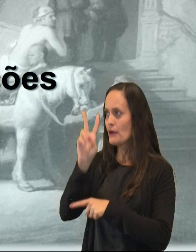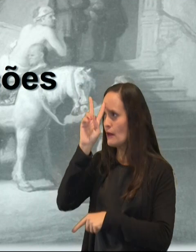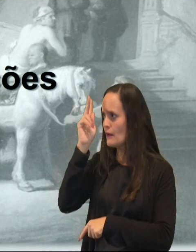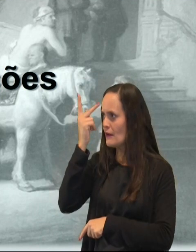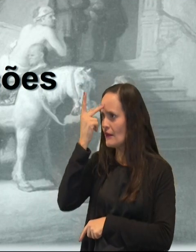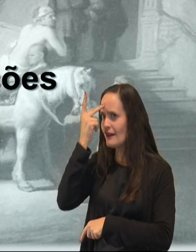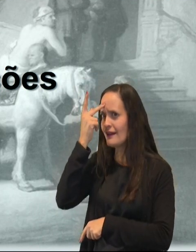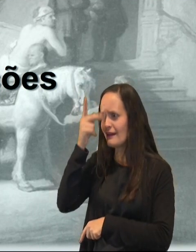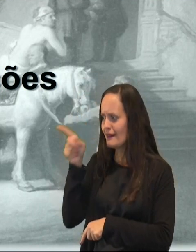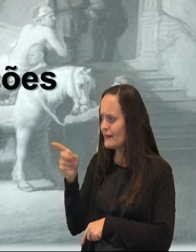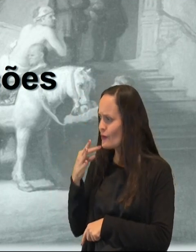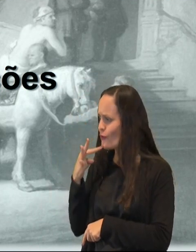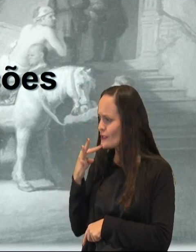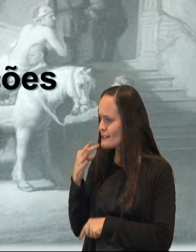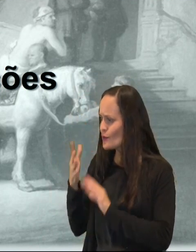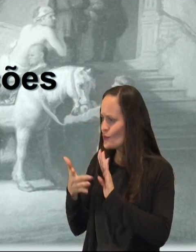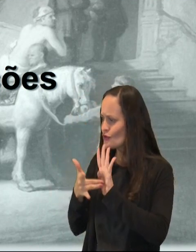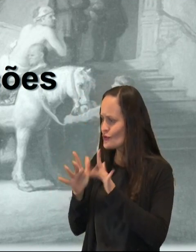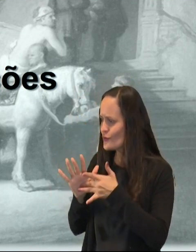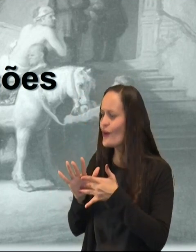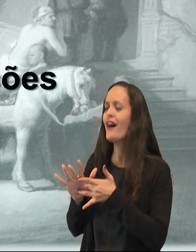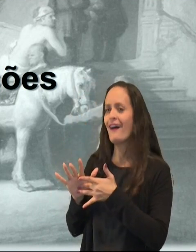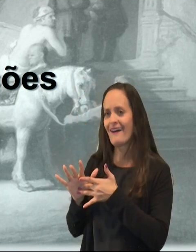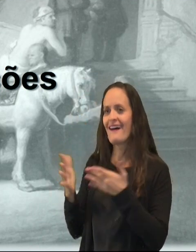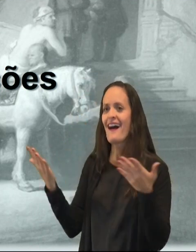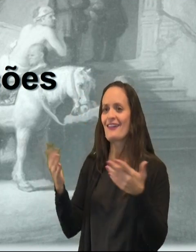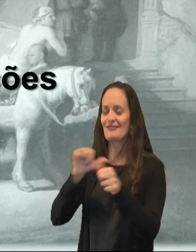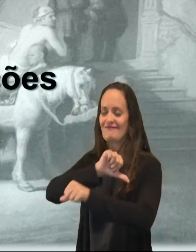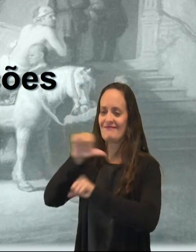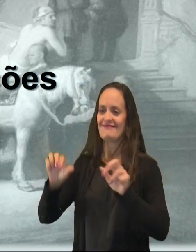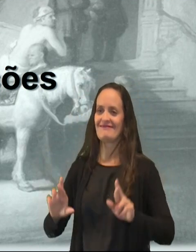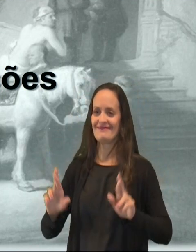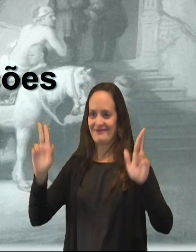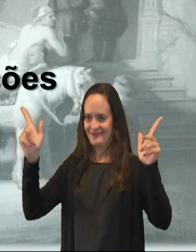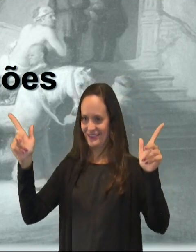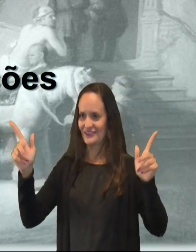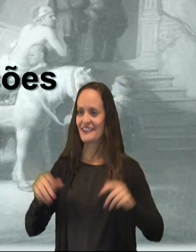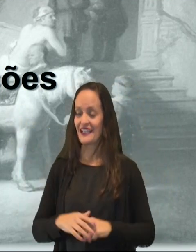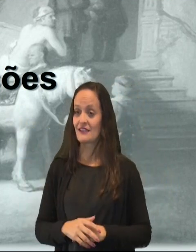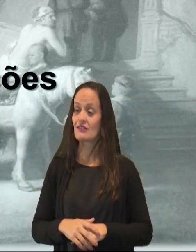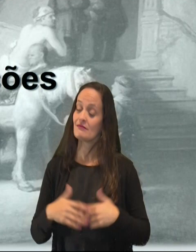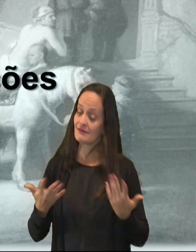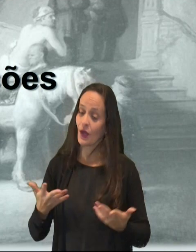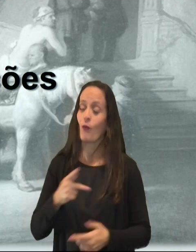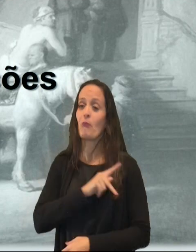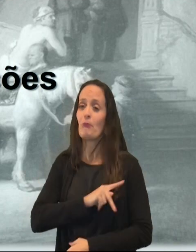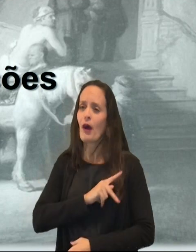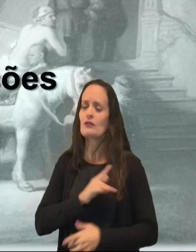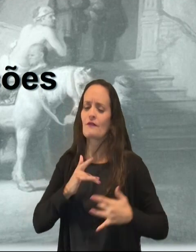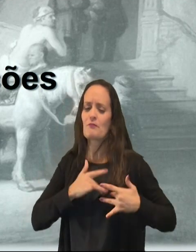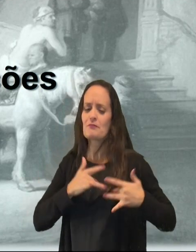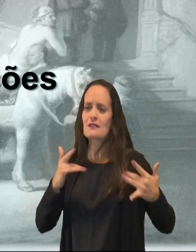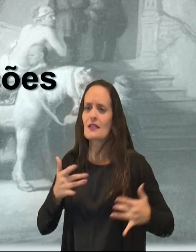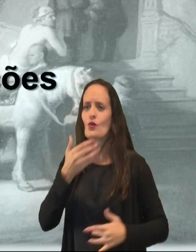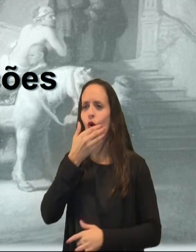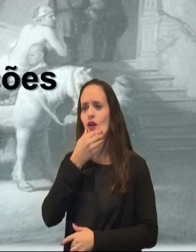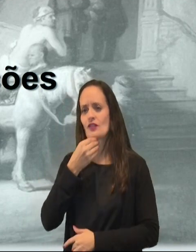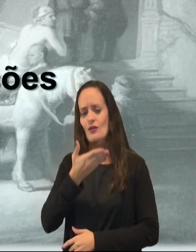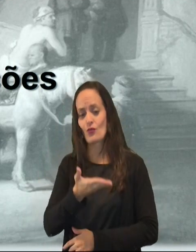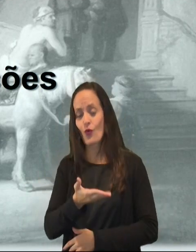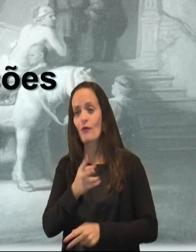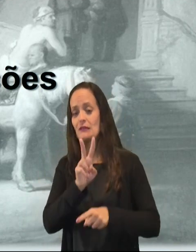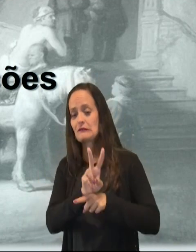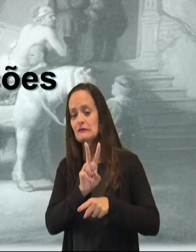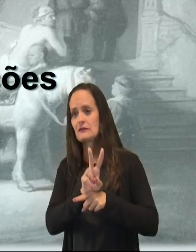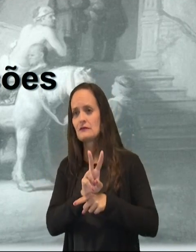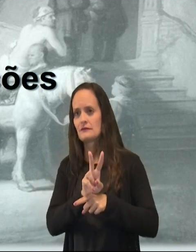Irmãos, assim como os apóstolos tiveram misericórdia daquele homem, pregaram a palavra mesmo sabendo os